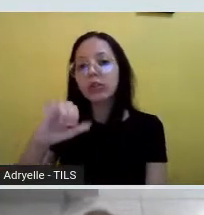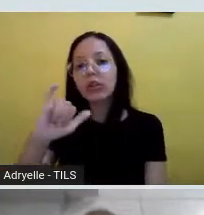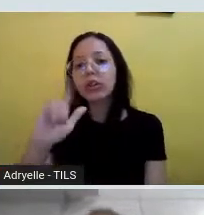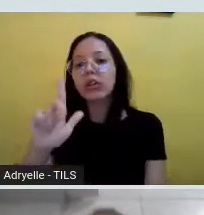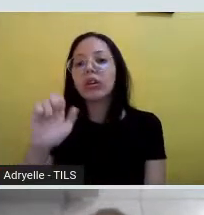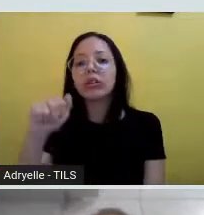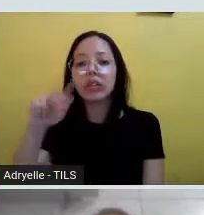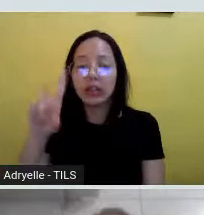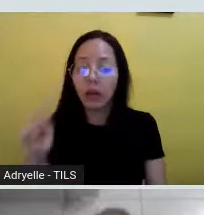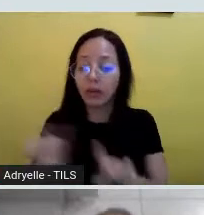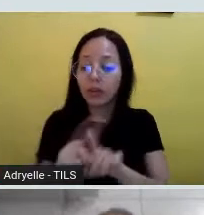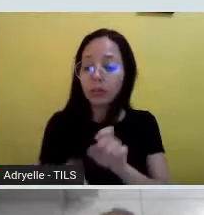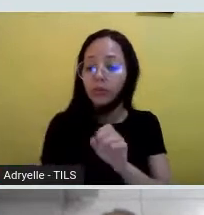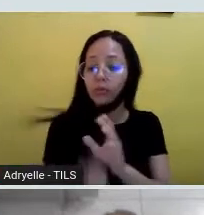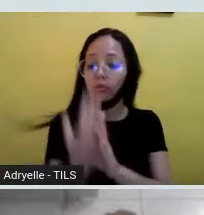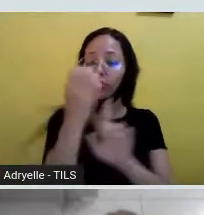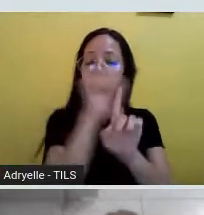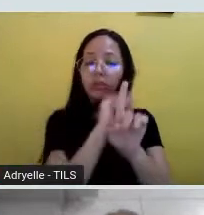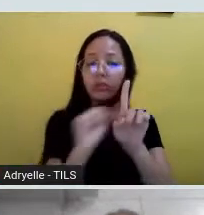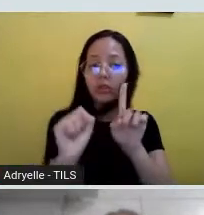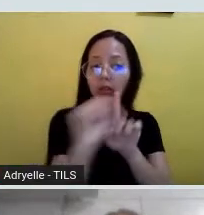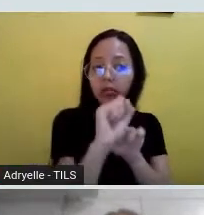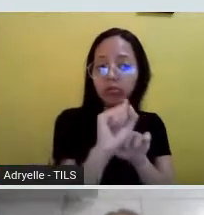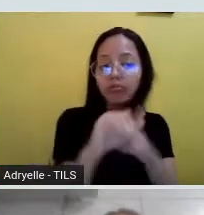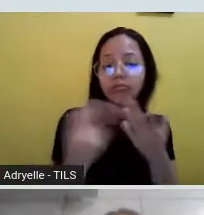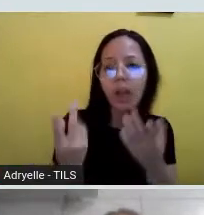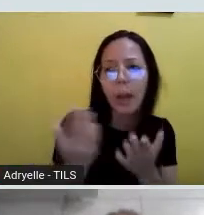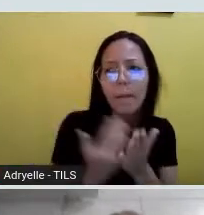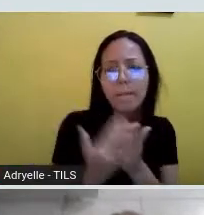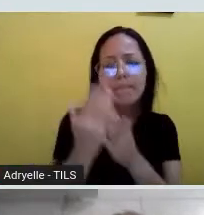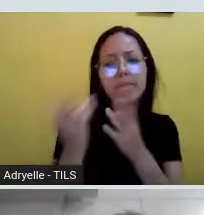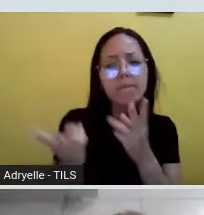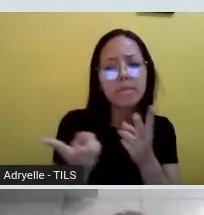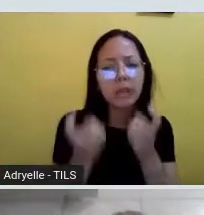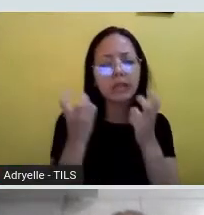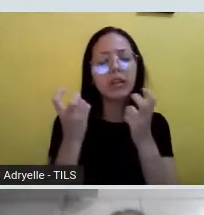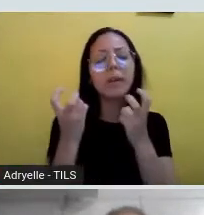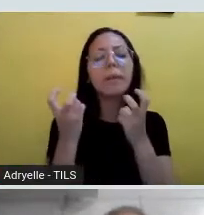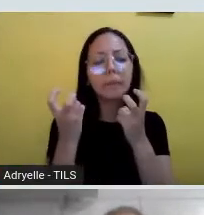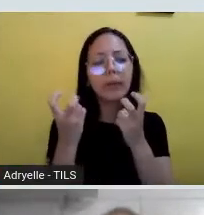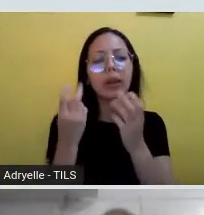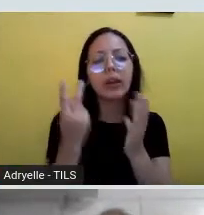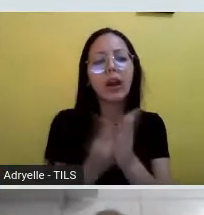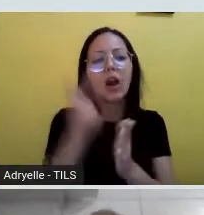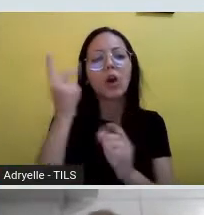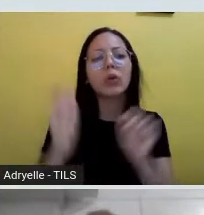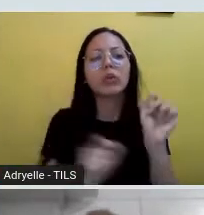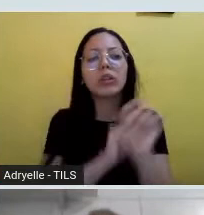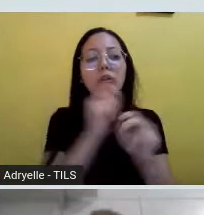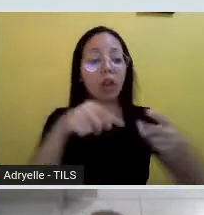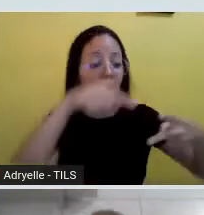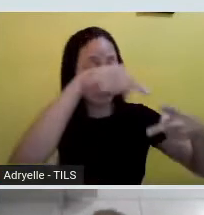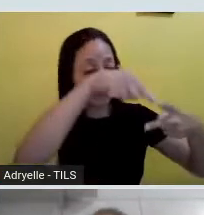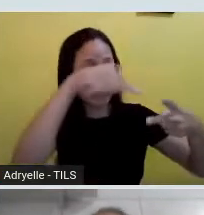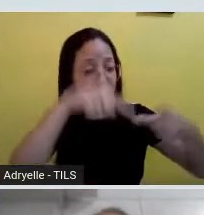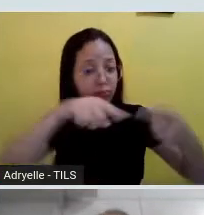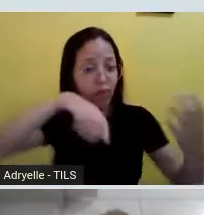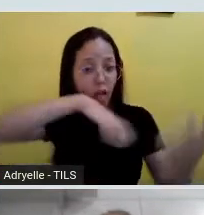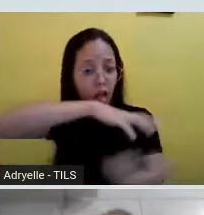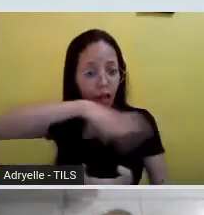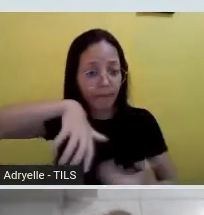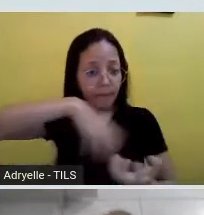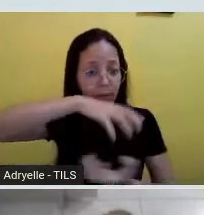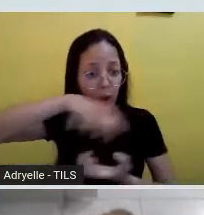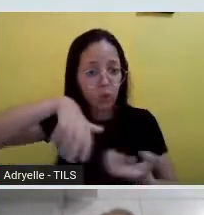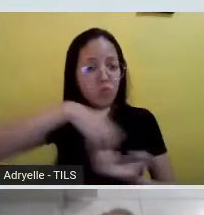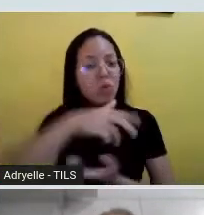da sociologia. É quando a gente vai perceber que ocorrem duas revoluções, que eu acredito